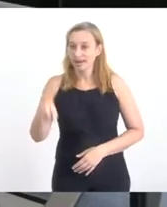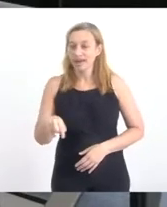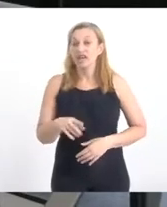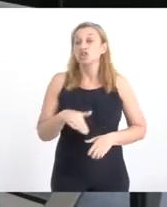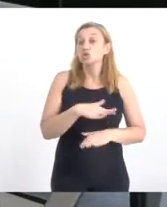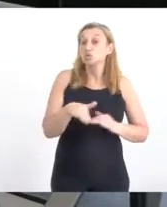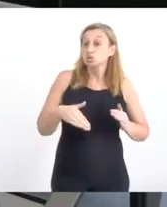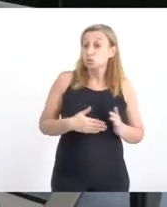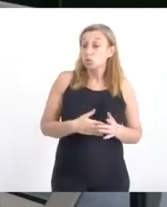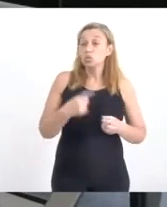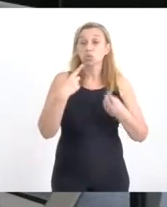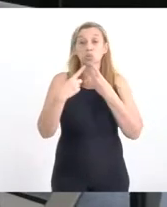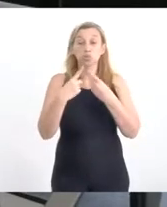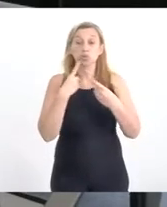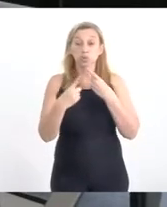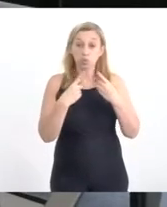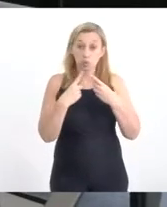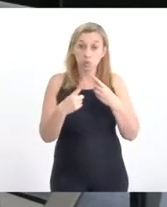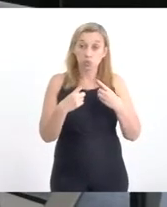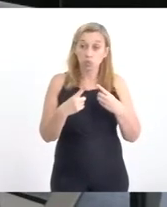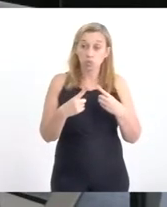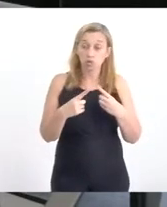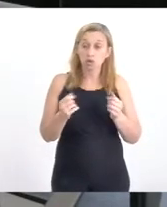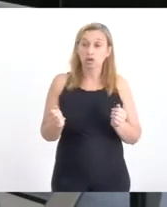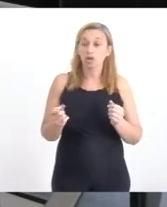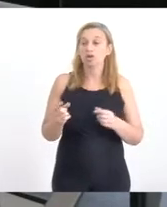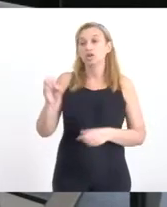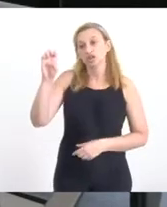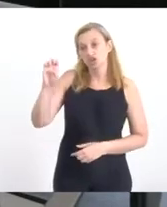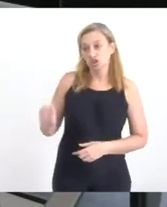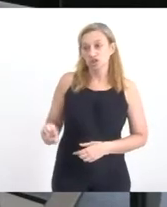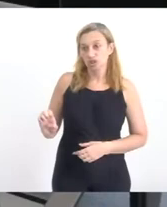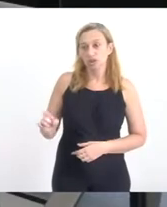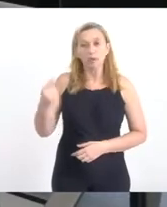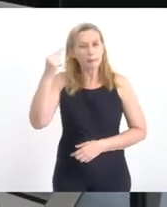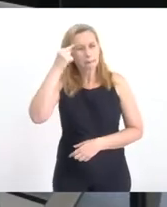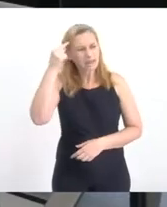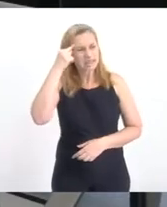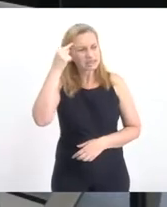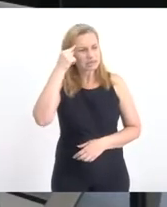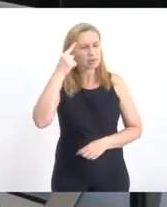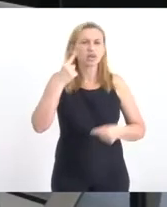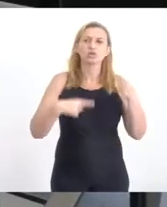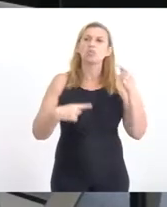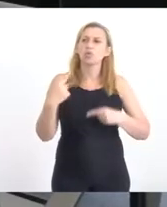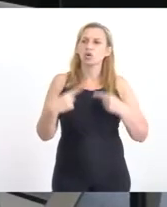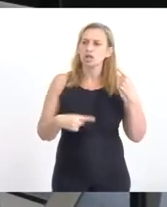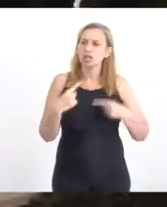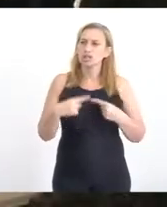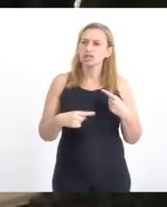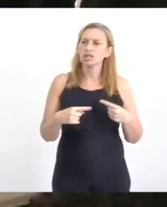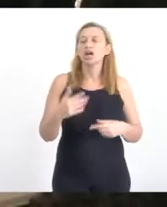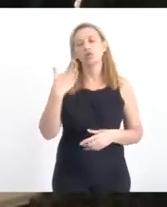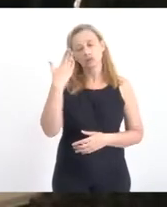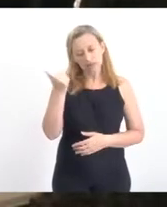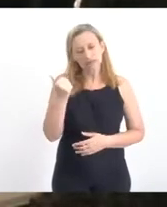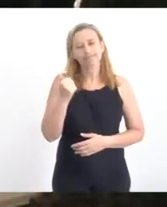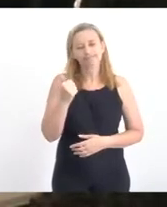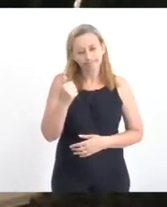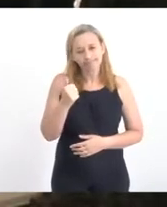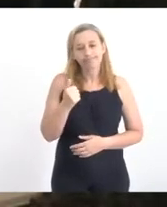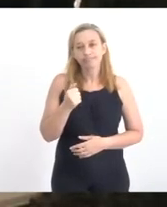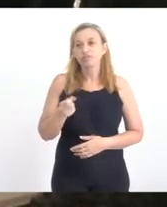todo debate e com fundo a esquerda como linha de pensamento político eu sei